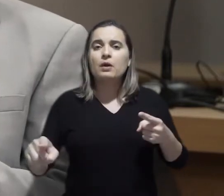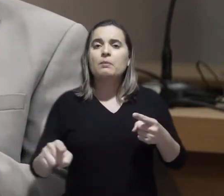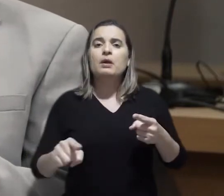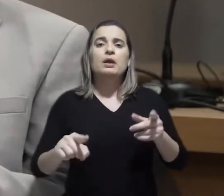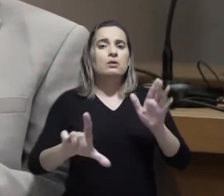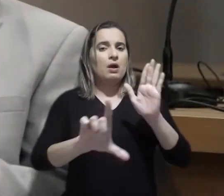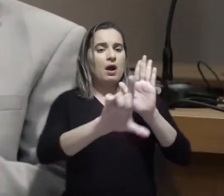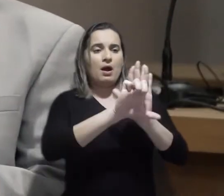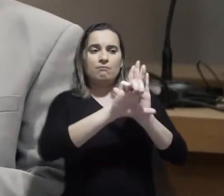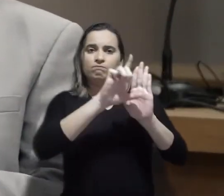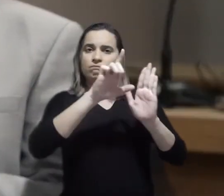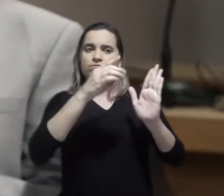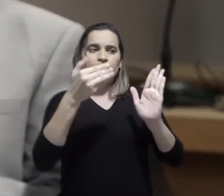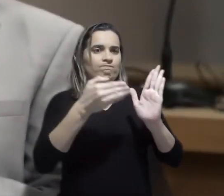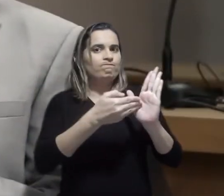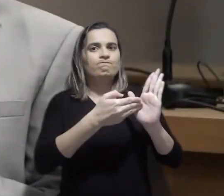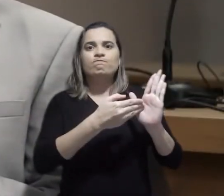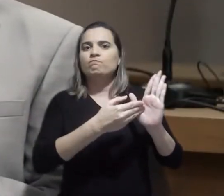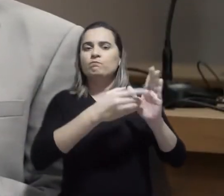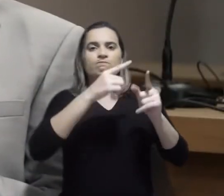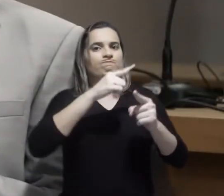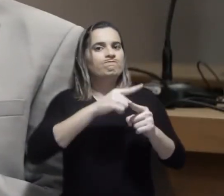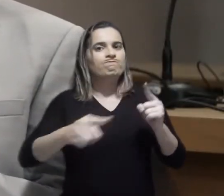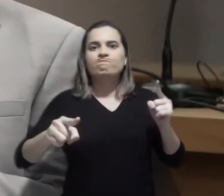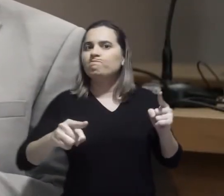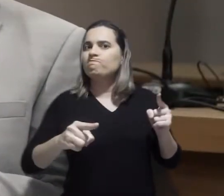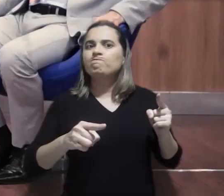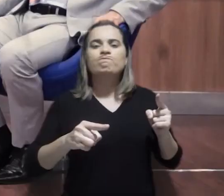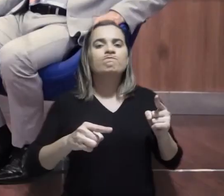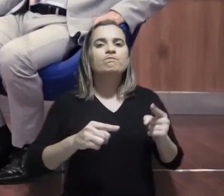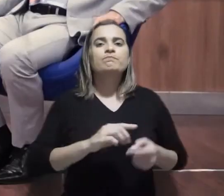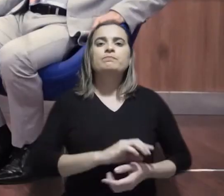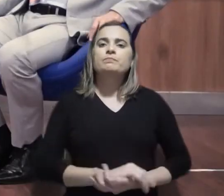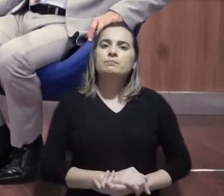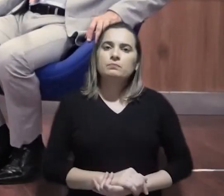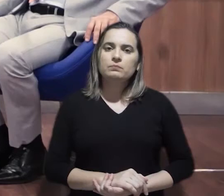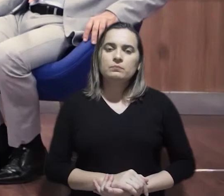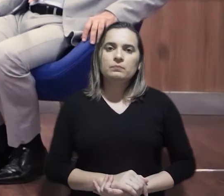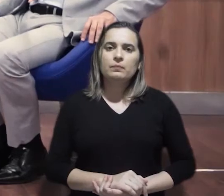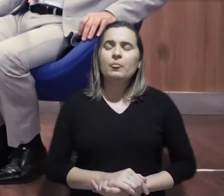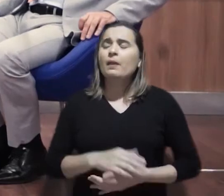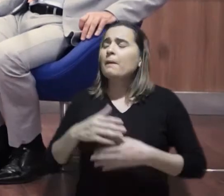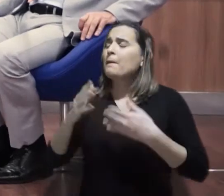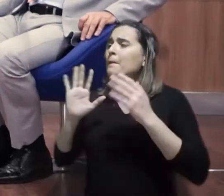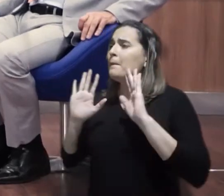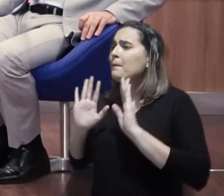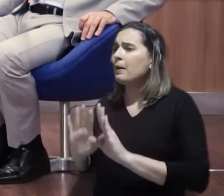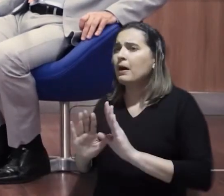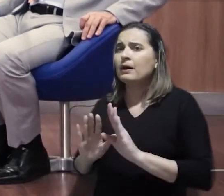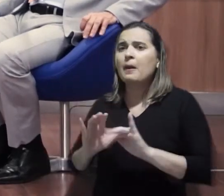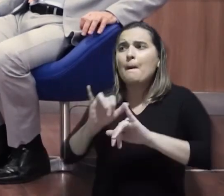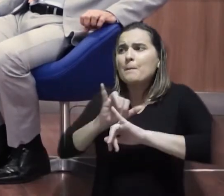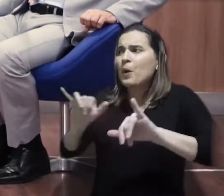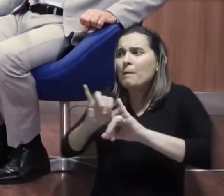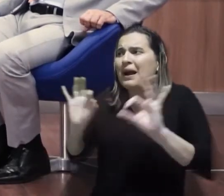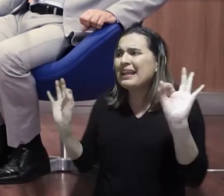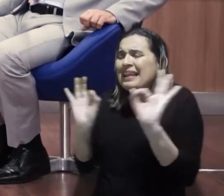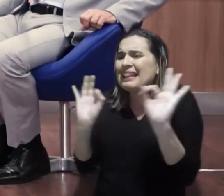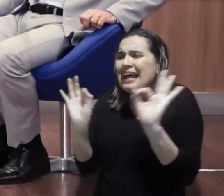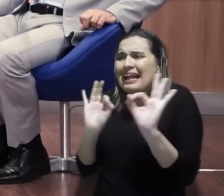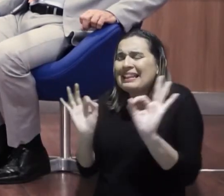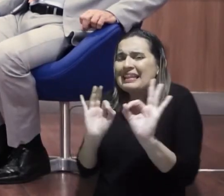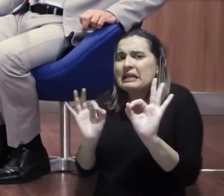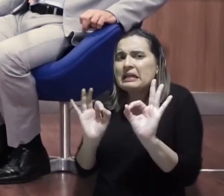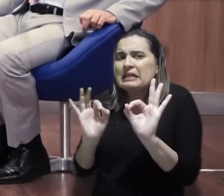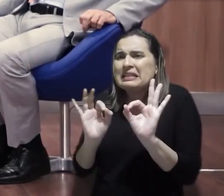eventualmente, configurar uma situação de propaganda extemporânea. Doutor Carlos, nenhum tipo, então, de propaganda antecipada pode ser